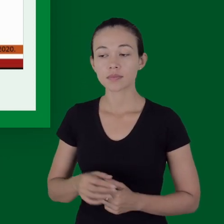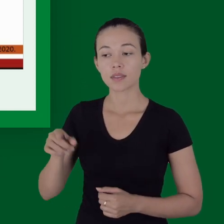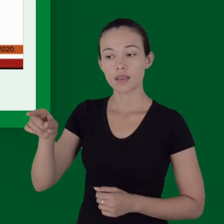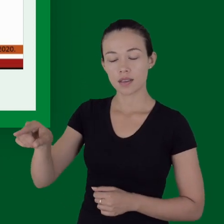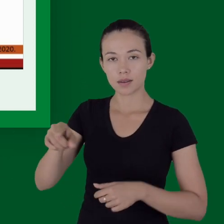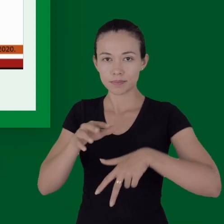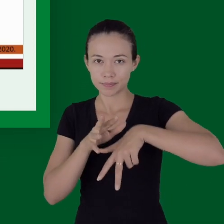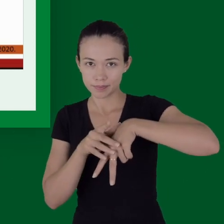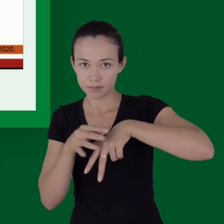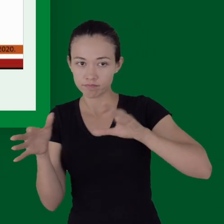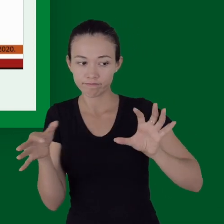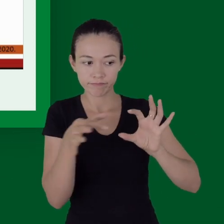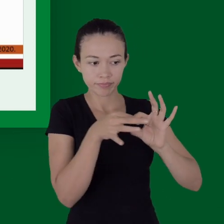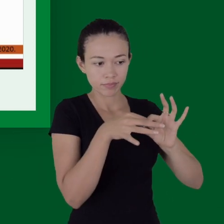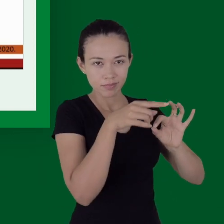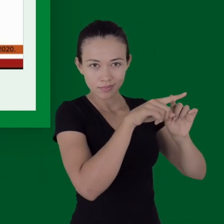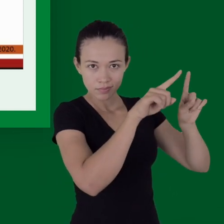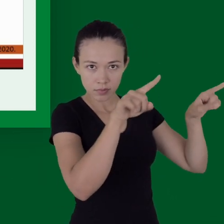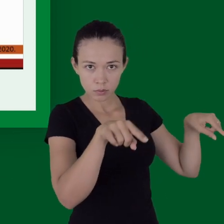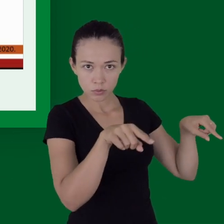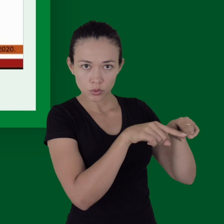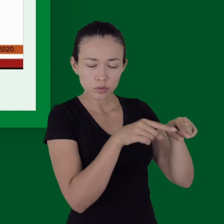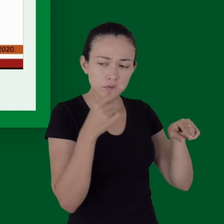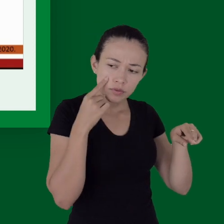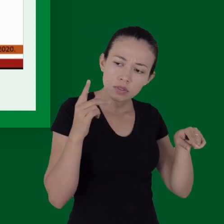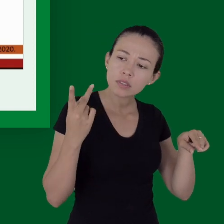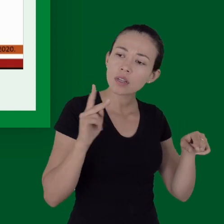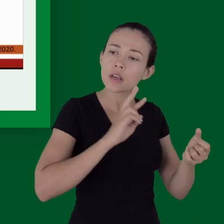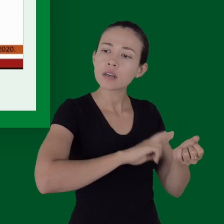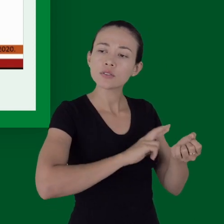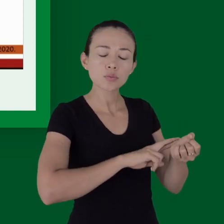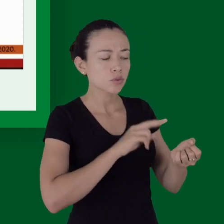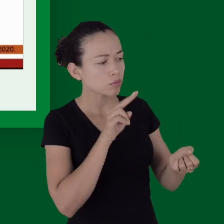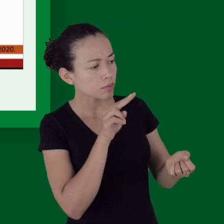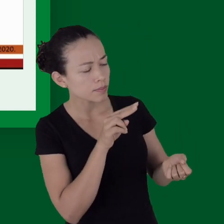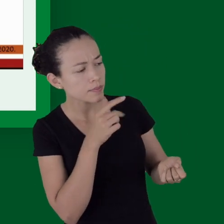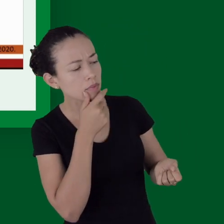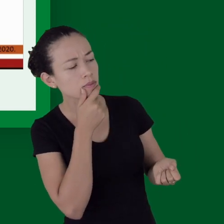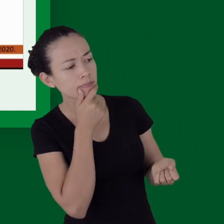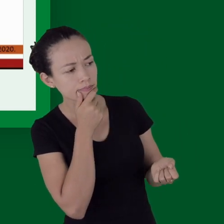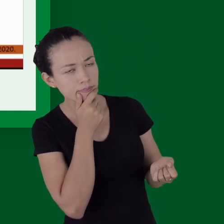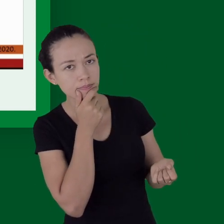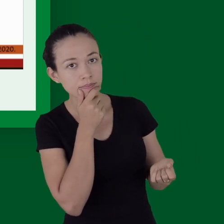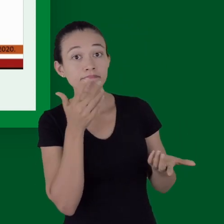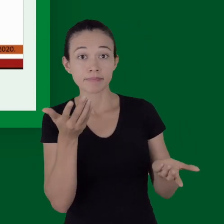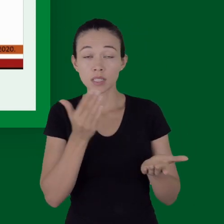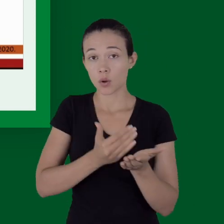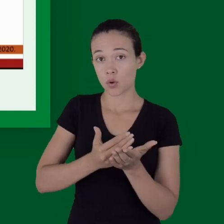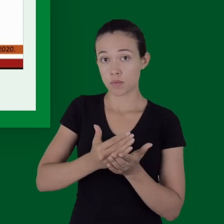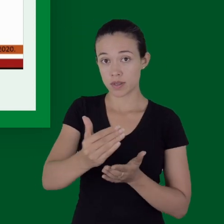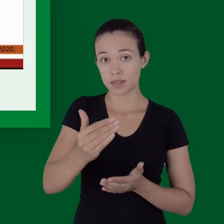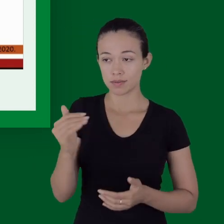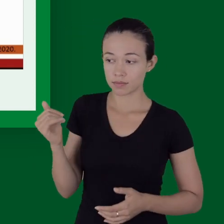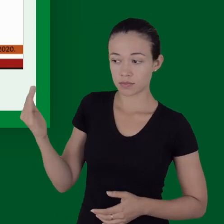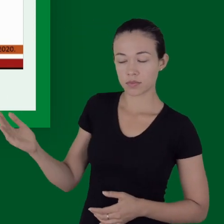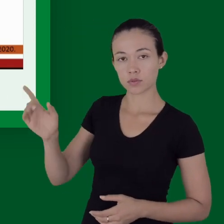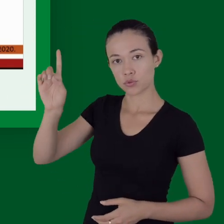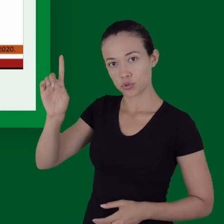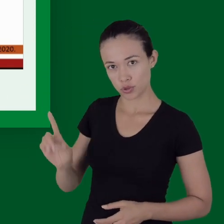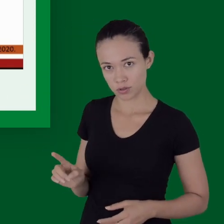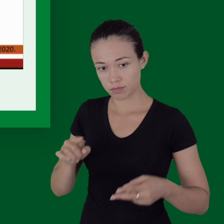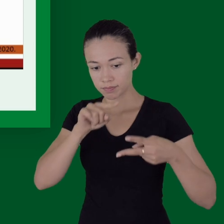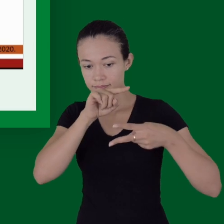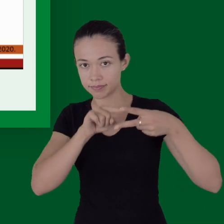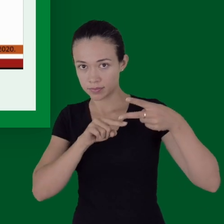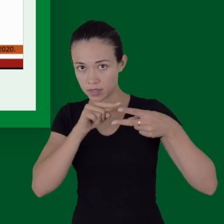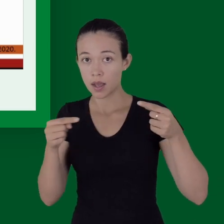conectou o paciente no nosso monitor, a gente vai ver o ritmo. Então, vamos começar pela coluna da